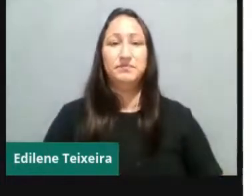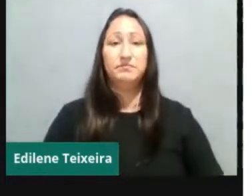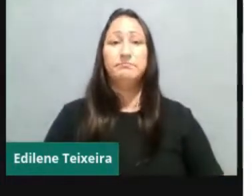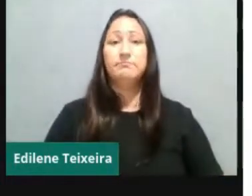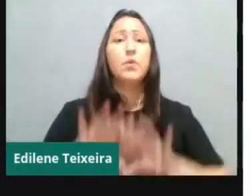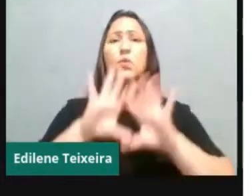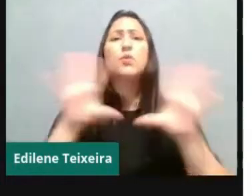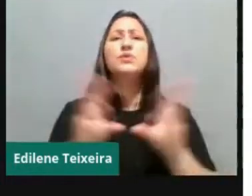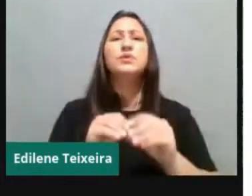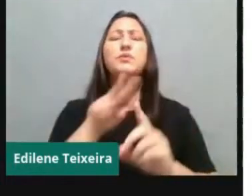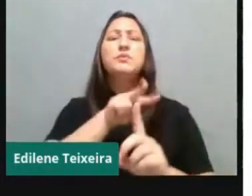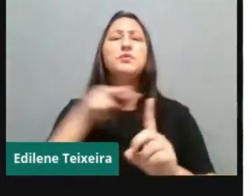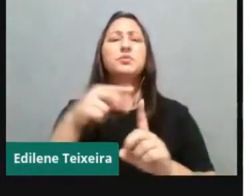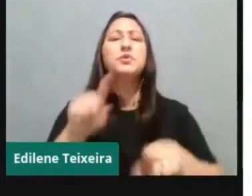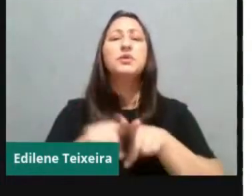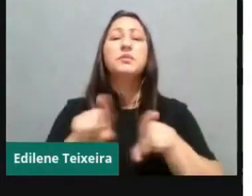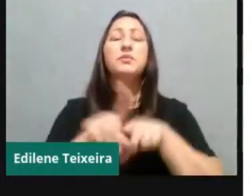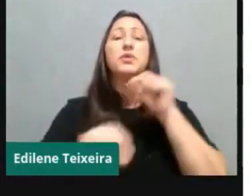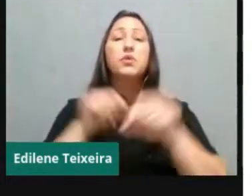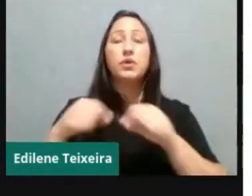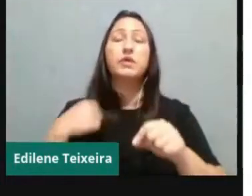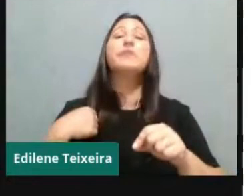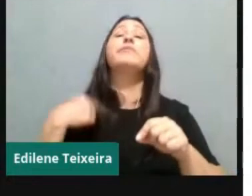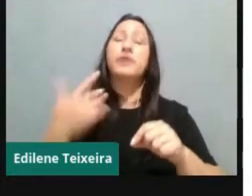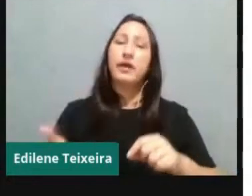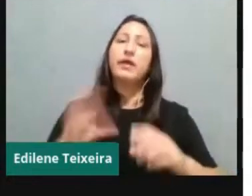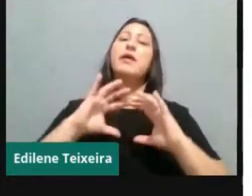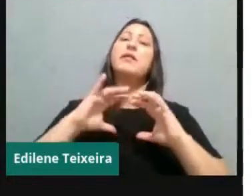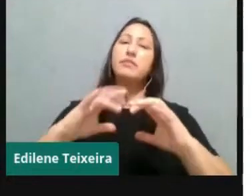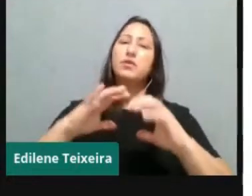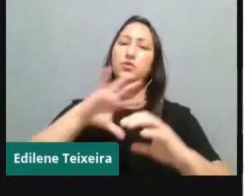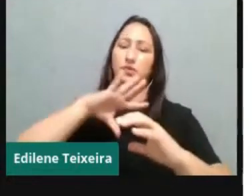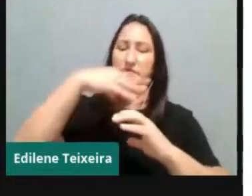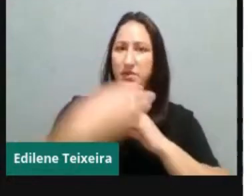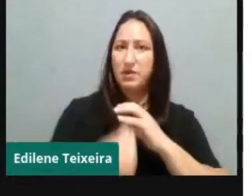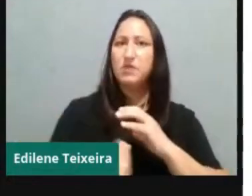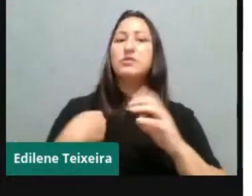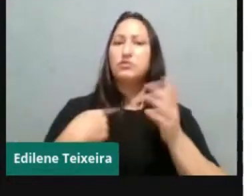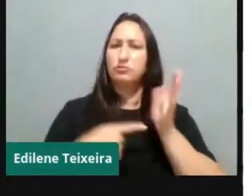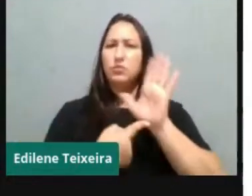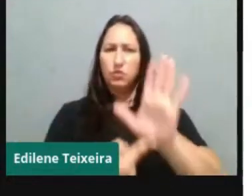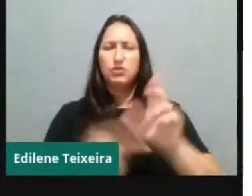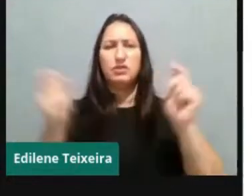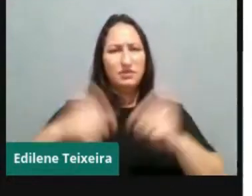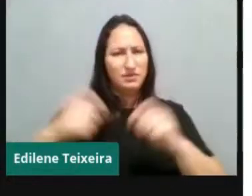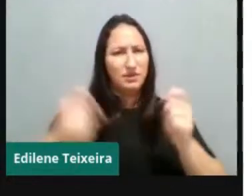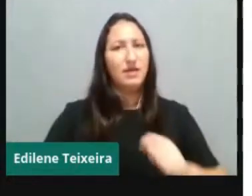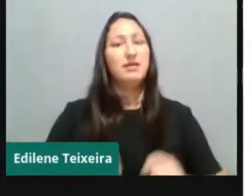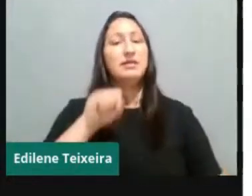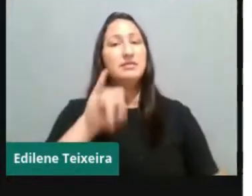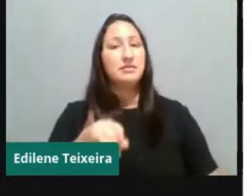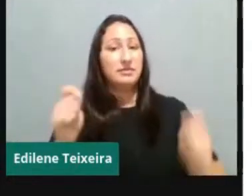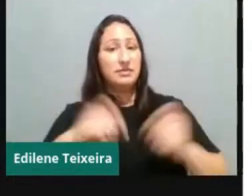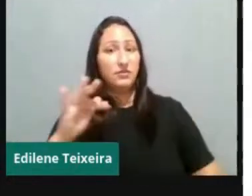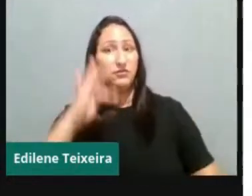artificial aplicada em neuroimagem, ela pode ajudar a elucidar essas assinaturas neurais que representam vulnerabilidade a transtornos